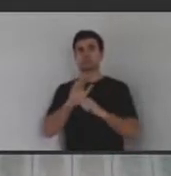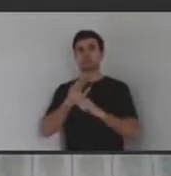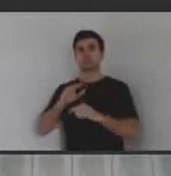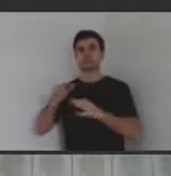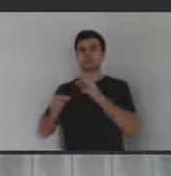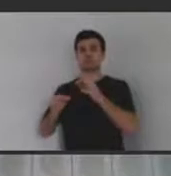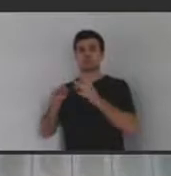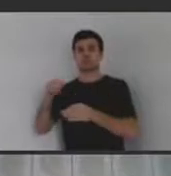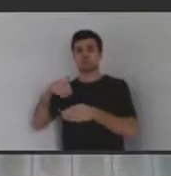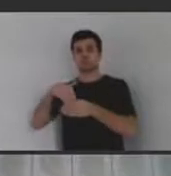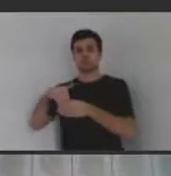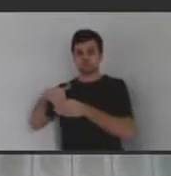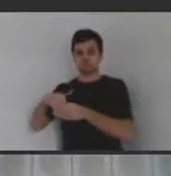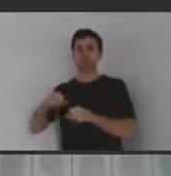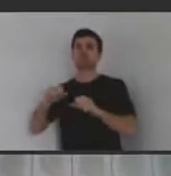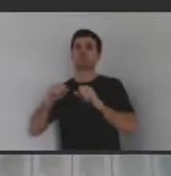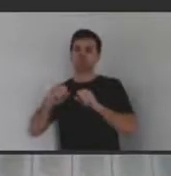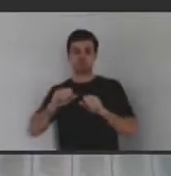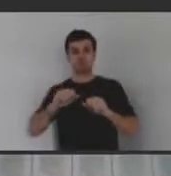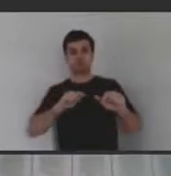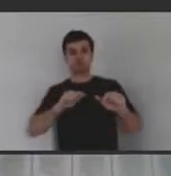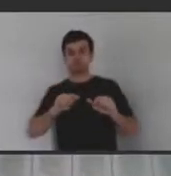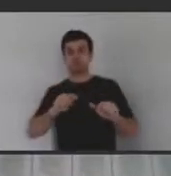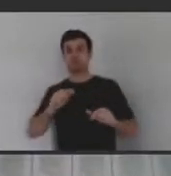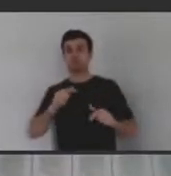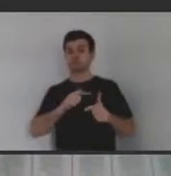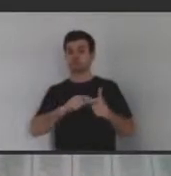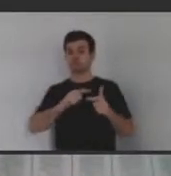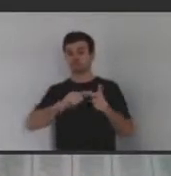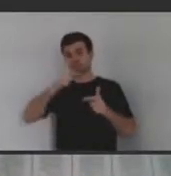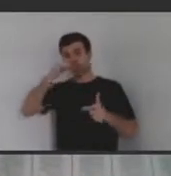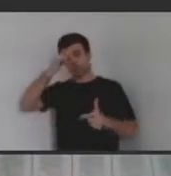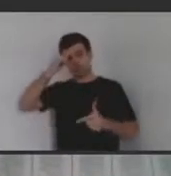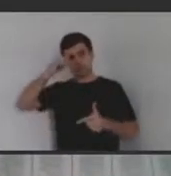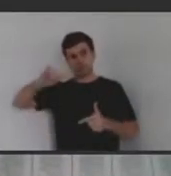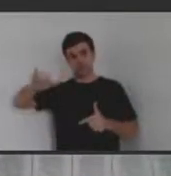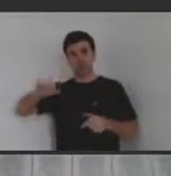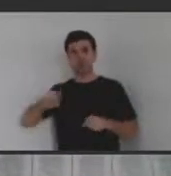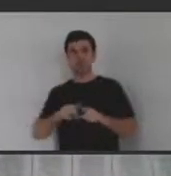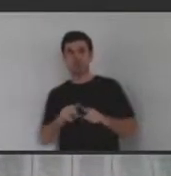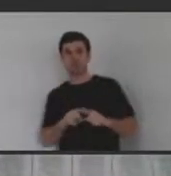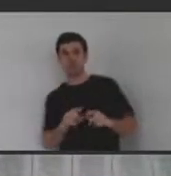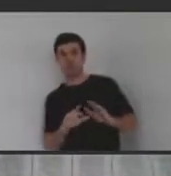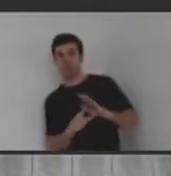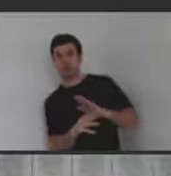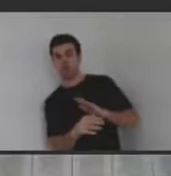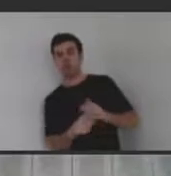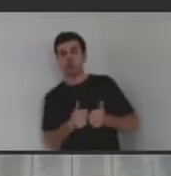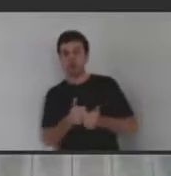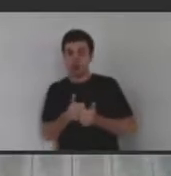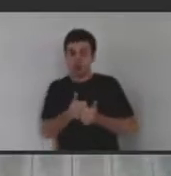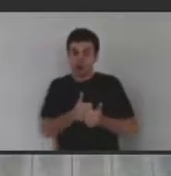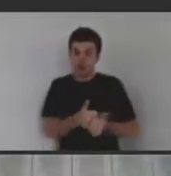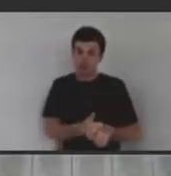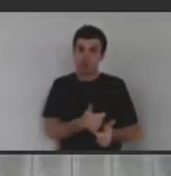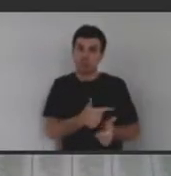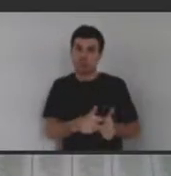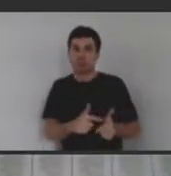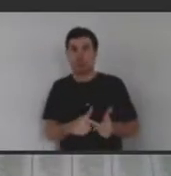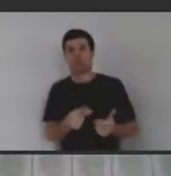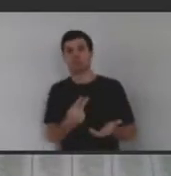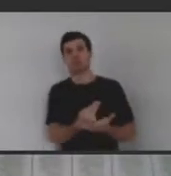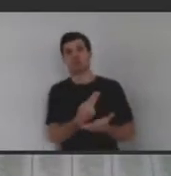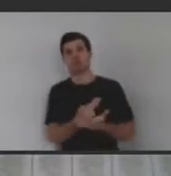atuar preventivamente, notadamente acompanhar as legalidades do processo de escolha e registro de candidaturas por